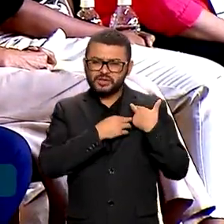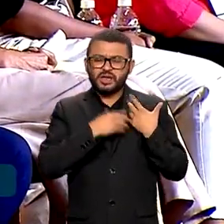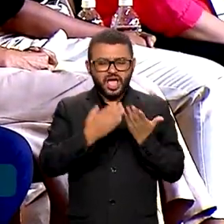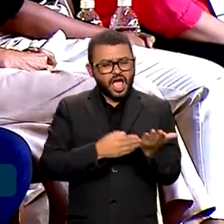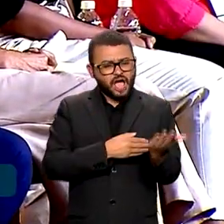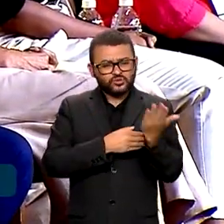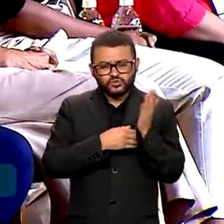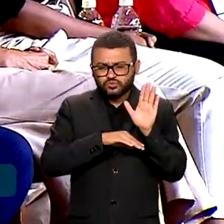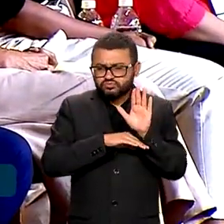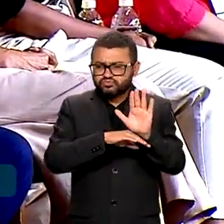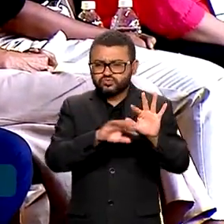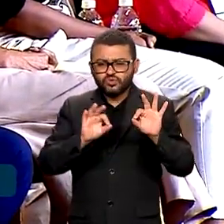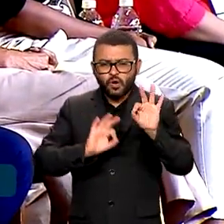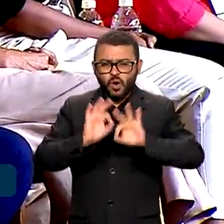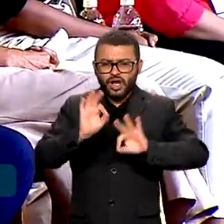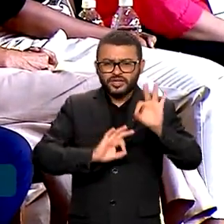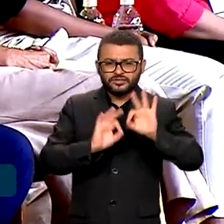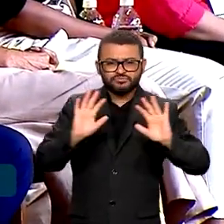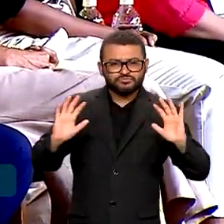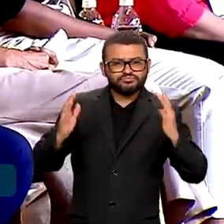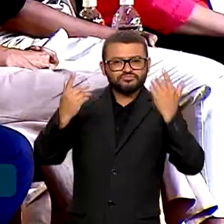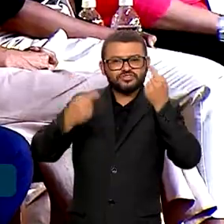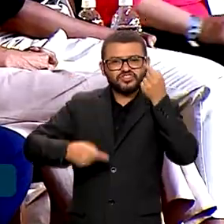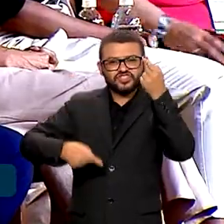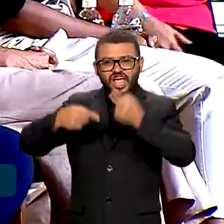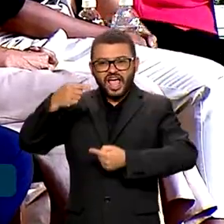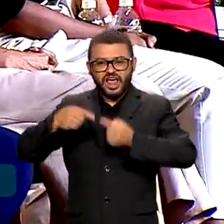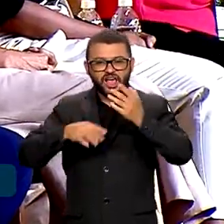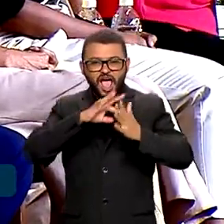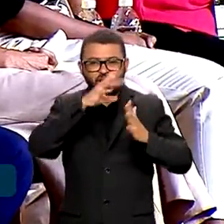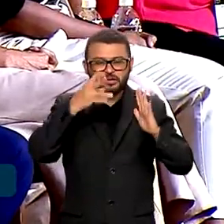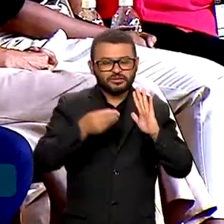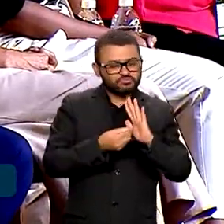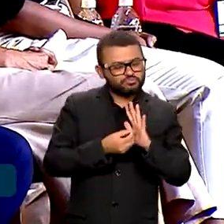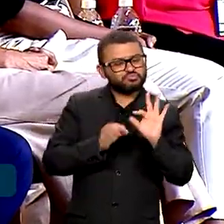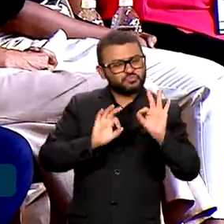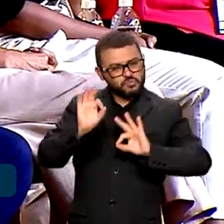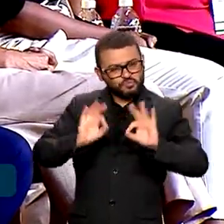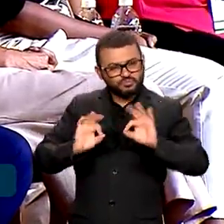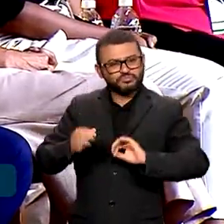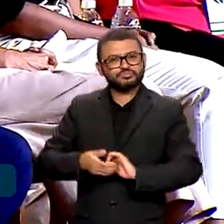fazer esse gigante Diálogos da Amazônia.